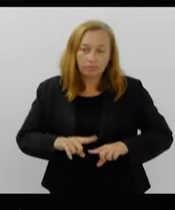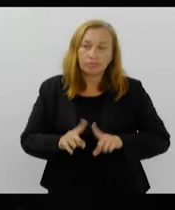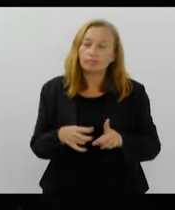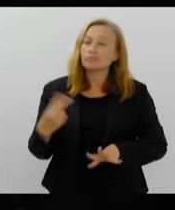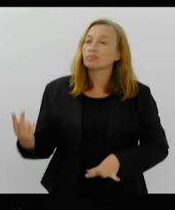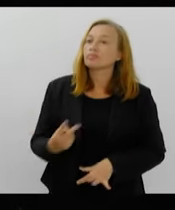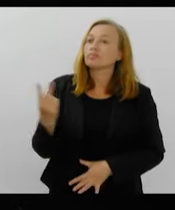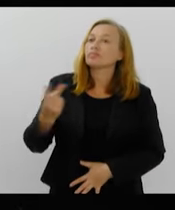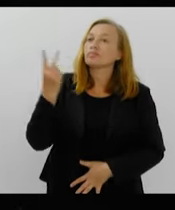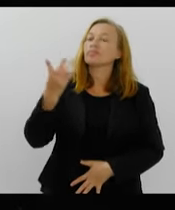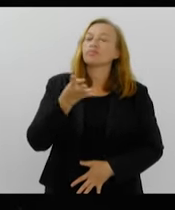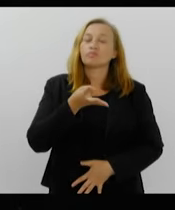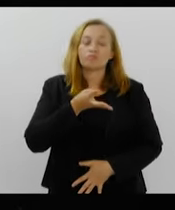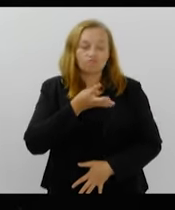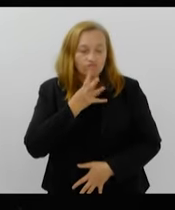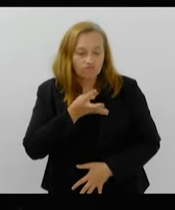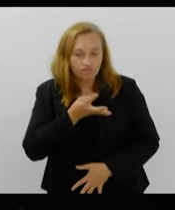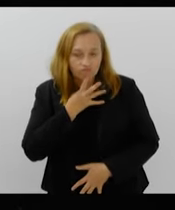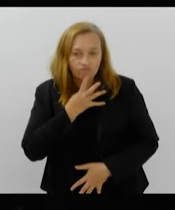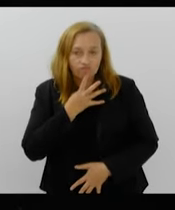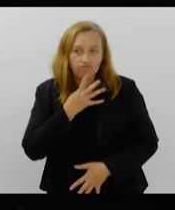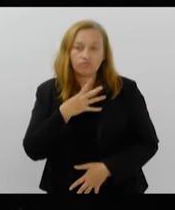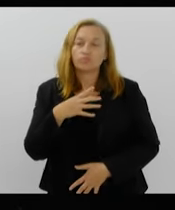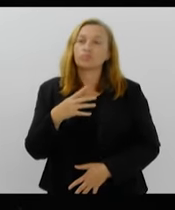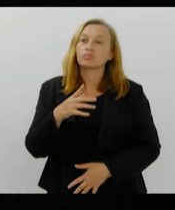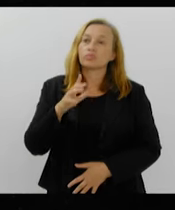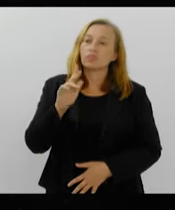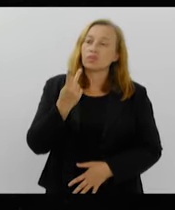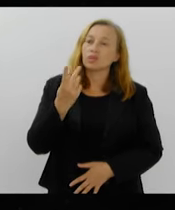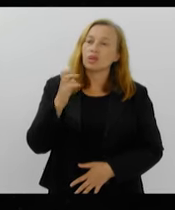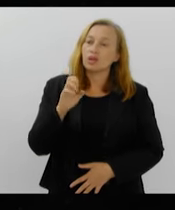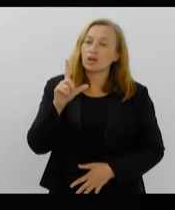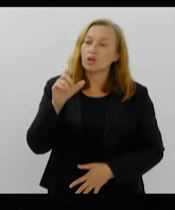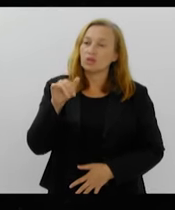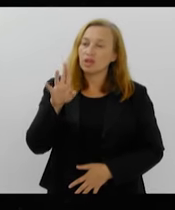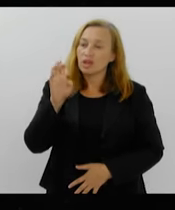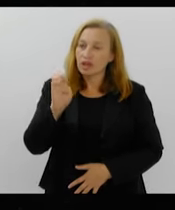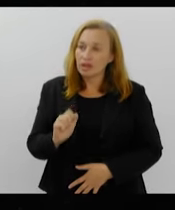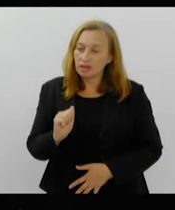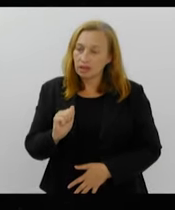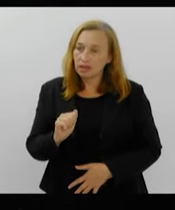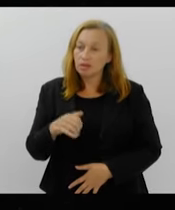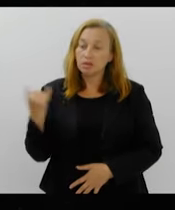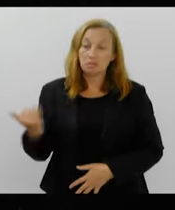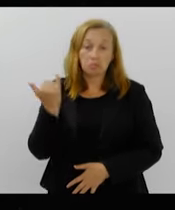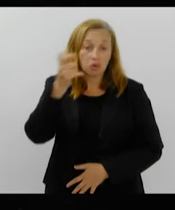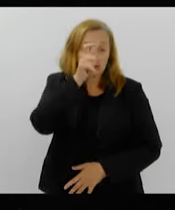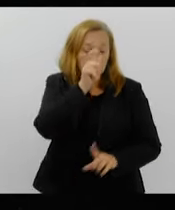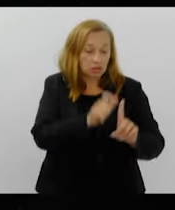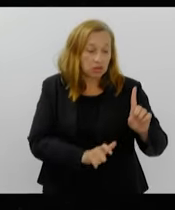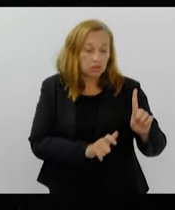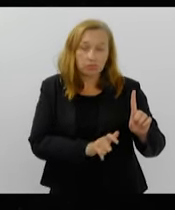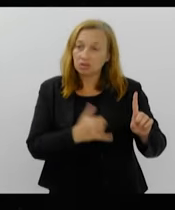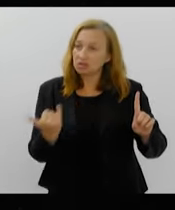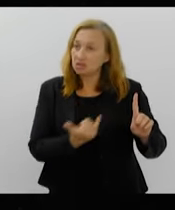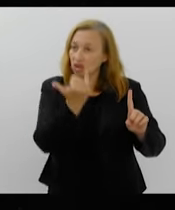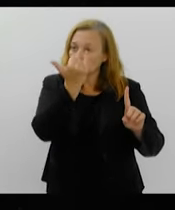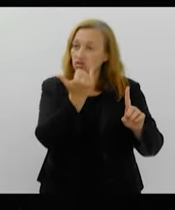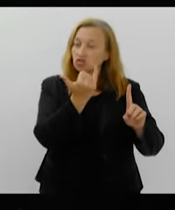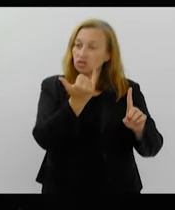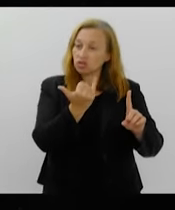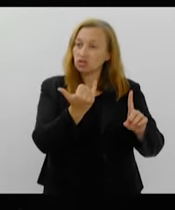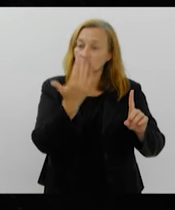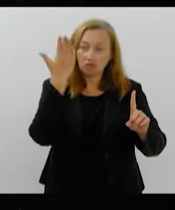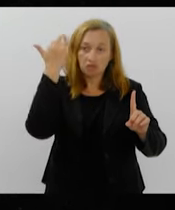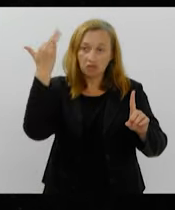valorizados e reconhecidos heloneida foi uma pessoa muito importante uma figura pública que esteve